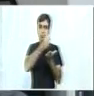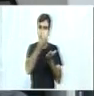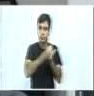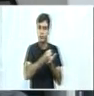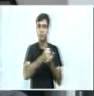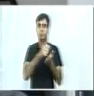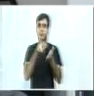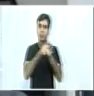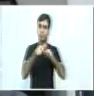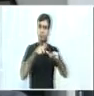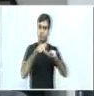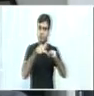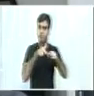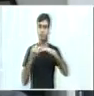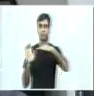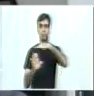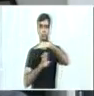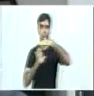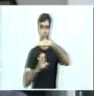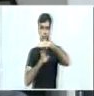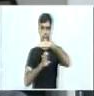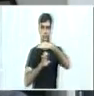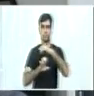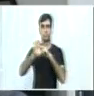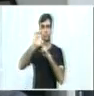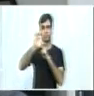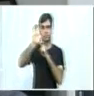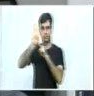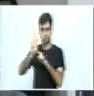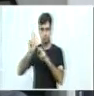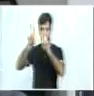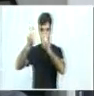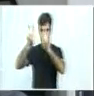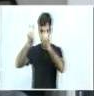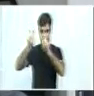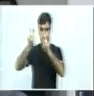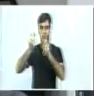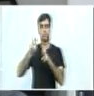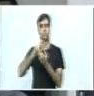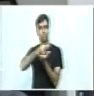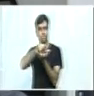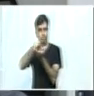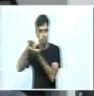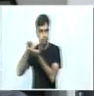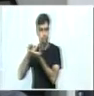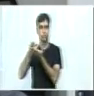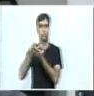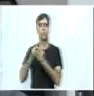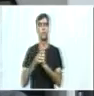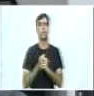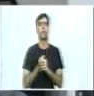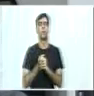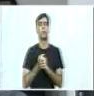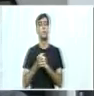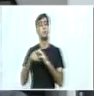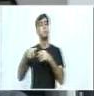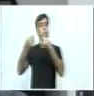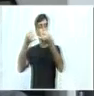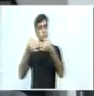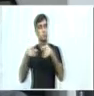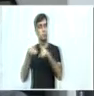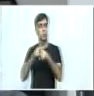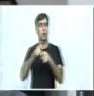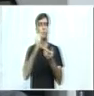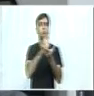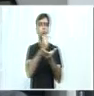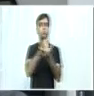prestação de serviços da empresa EB, variedades e prestação de serviços, bem como os